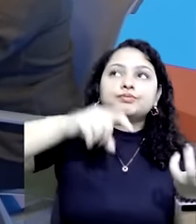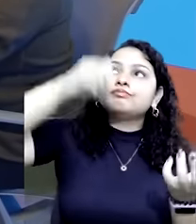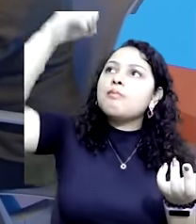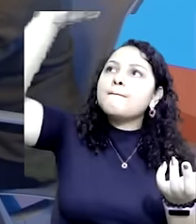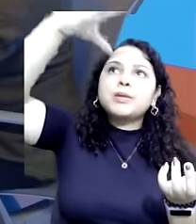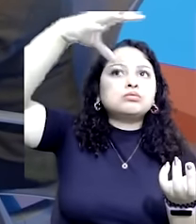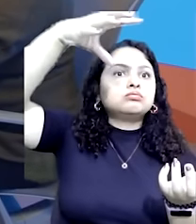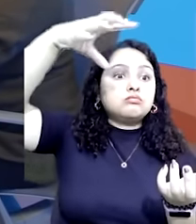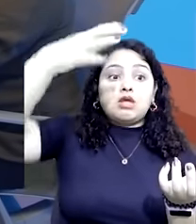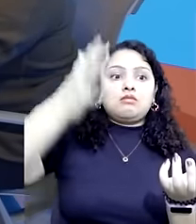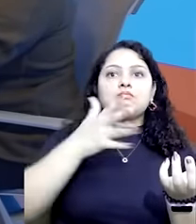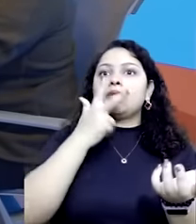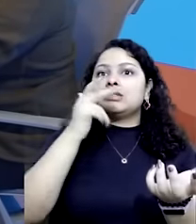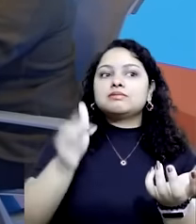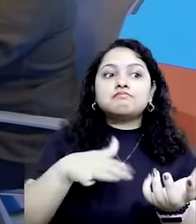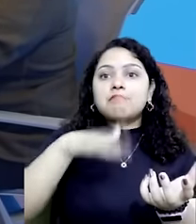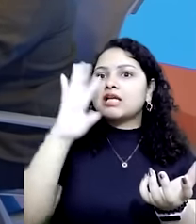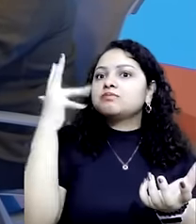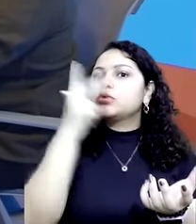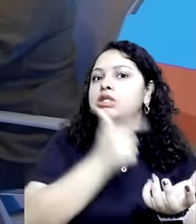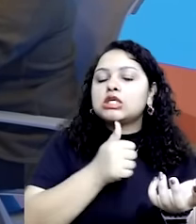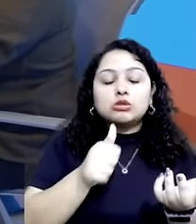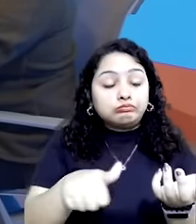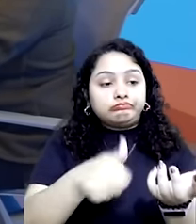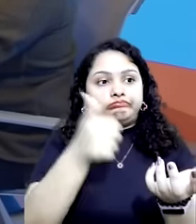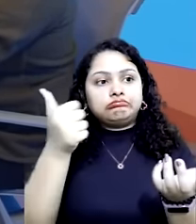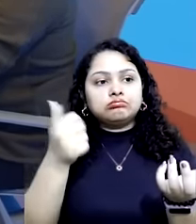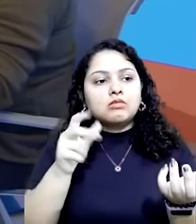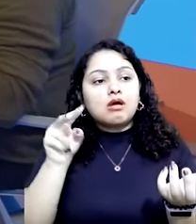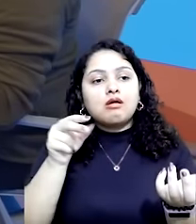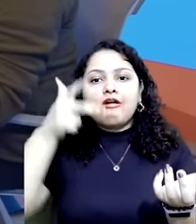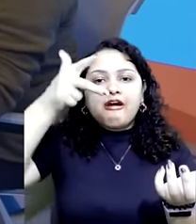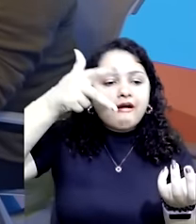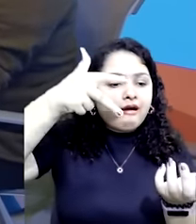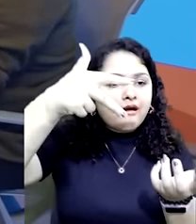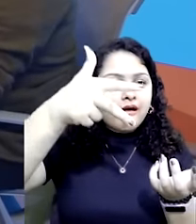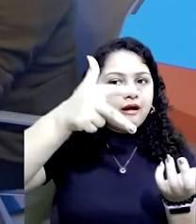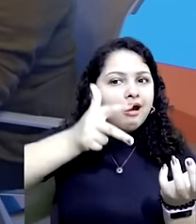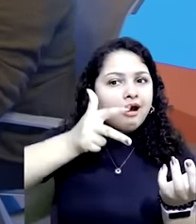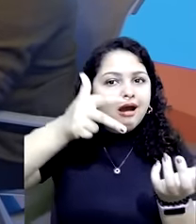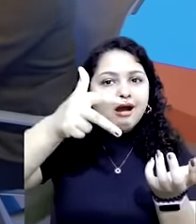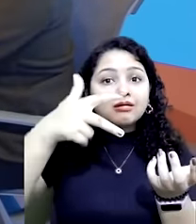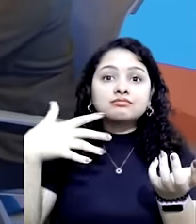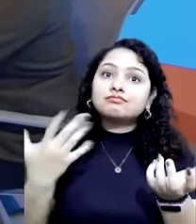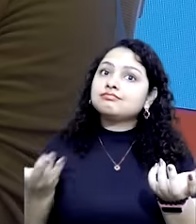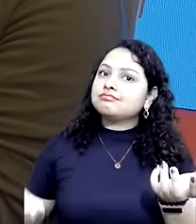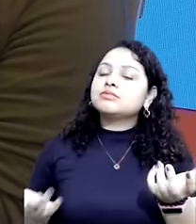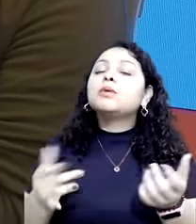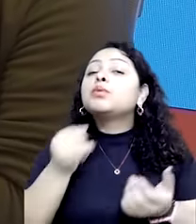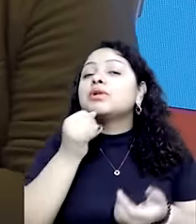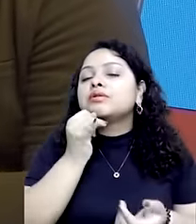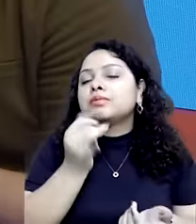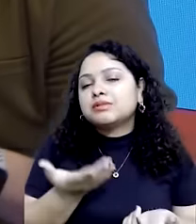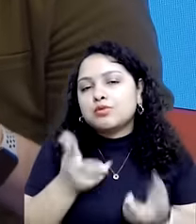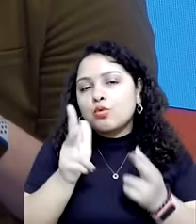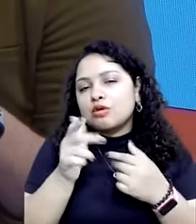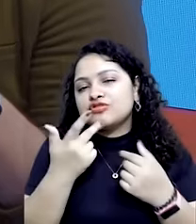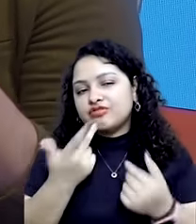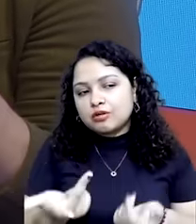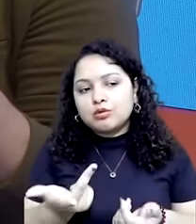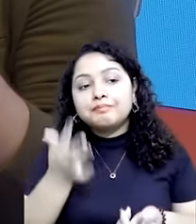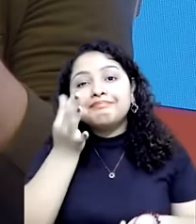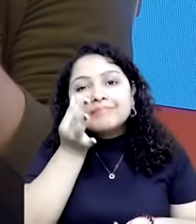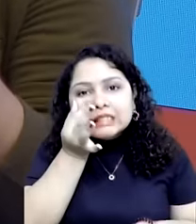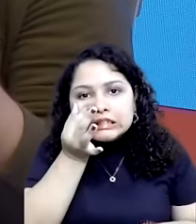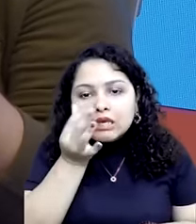versão muito melhorada e isso é legal por quê Porque muitas vezes imagina o seguinte numa situação física como a que gente falou o